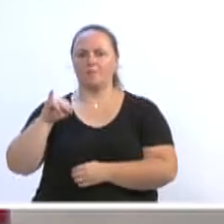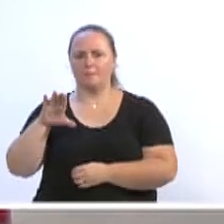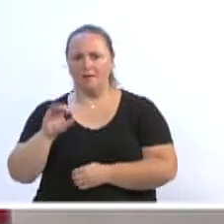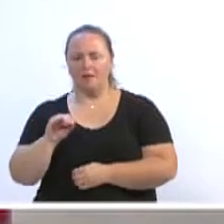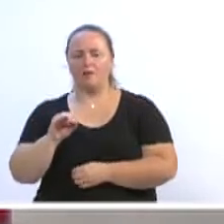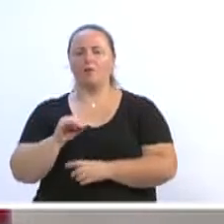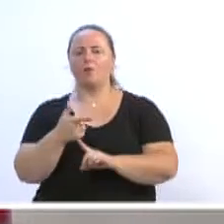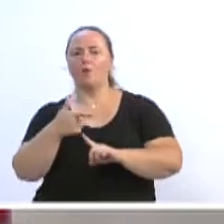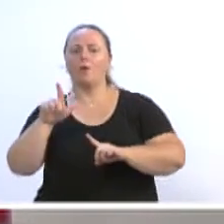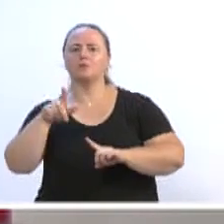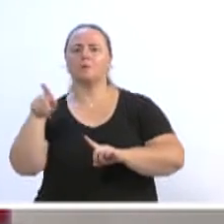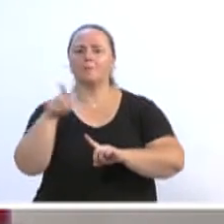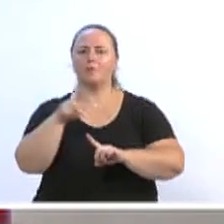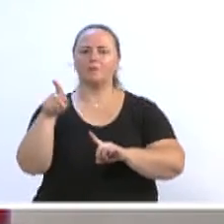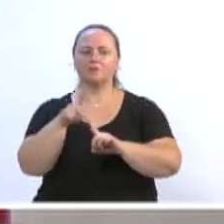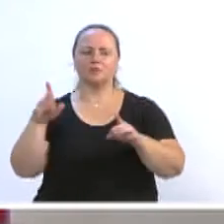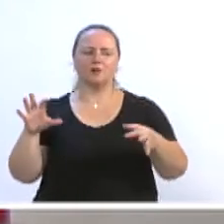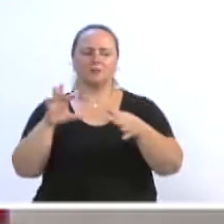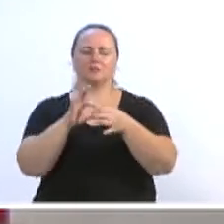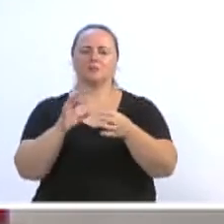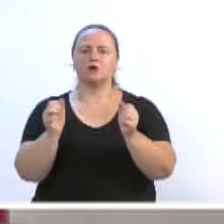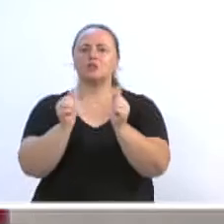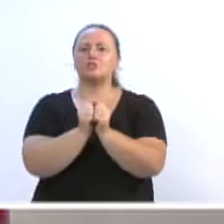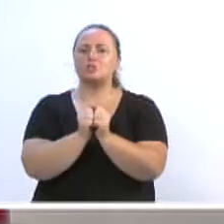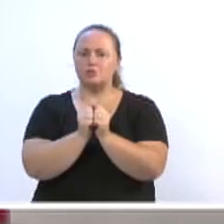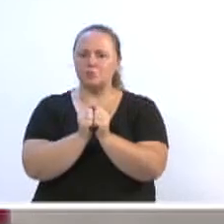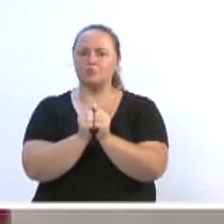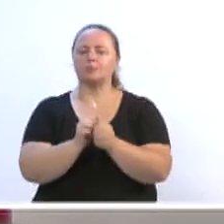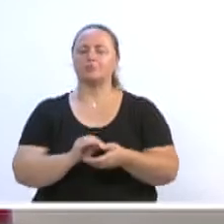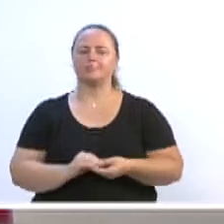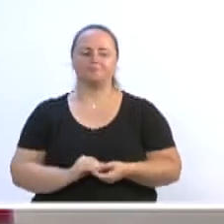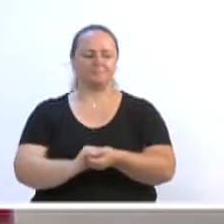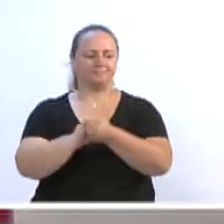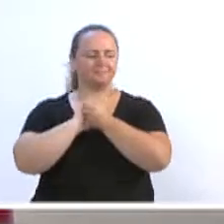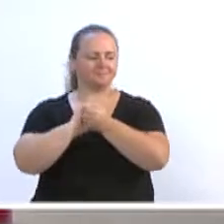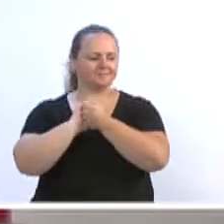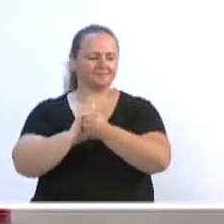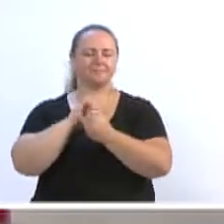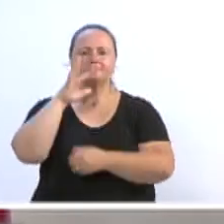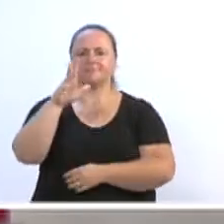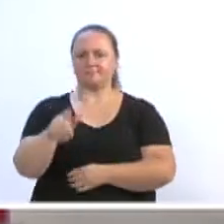e aos professores que fazem dele um grande programa. Parabéns a todos.